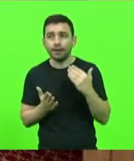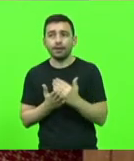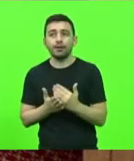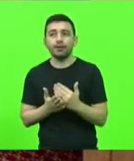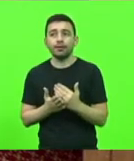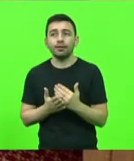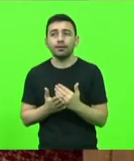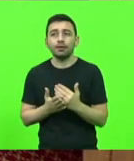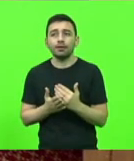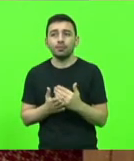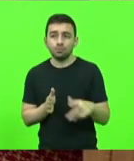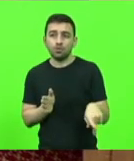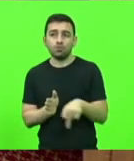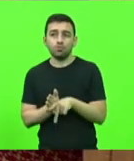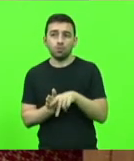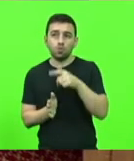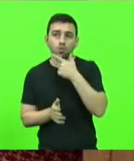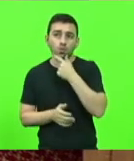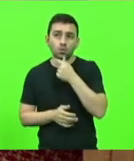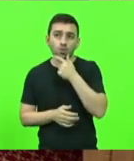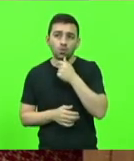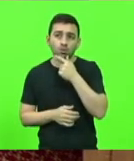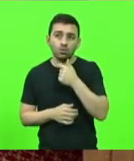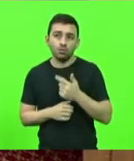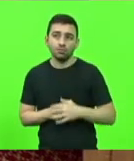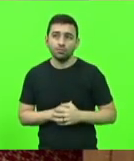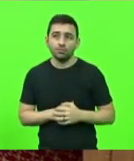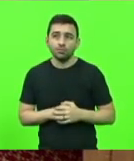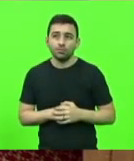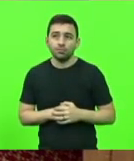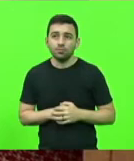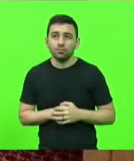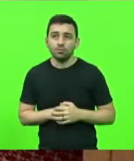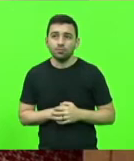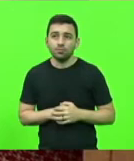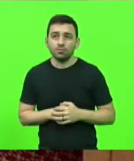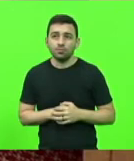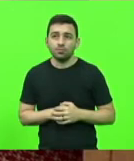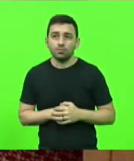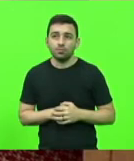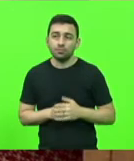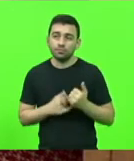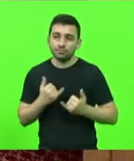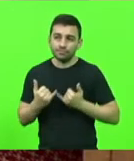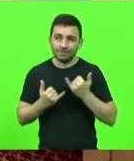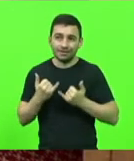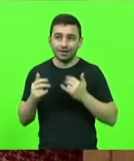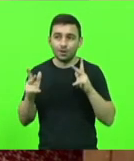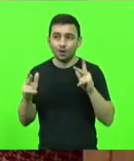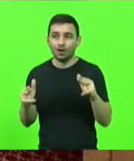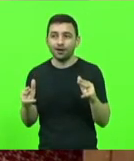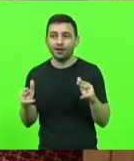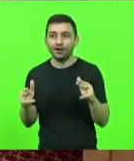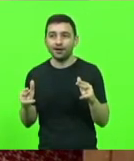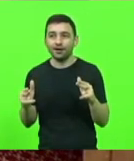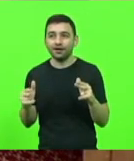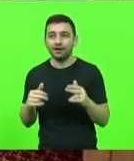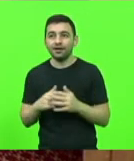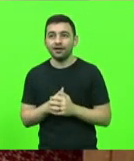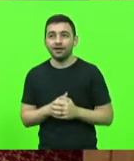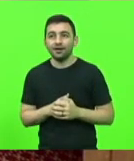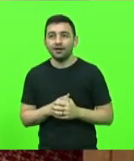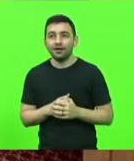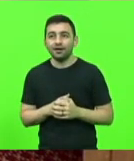que dos próprios homens modo de fazer uma brincadeira mas vê se comentava que